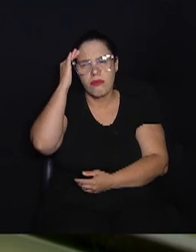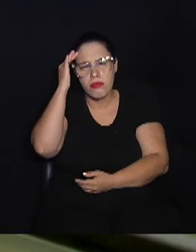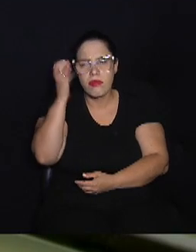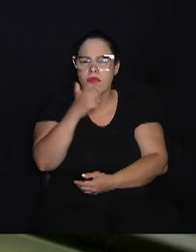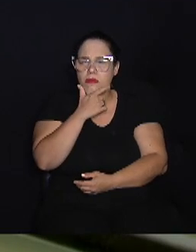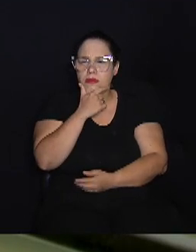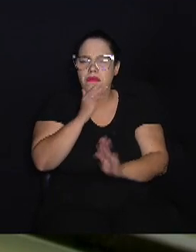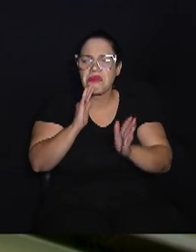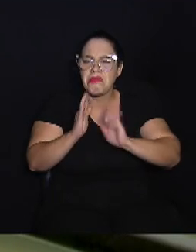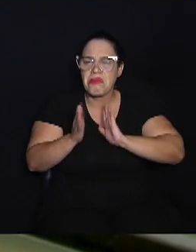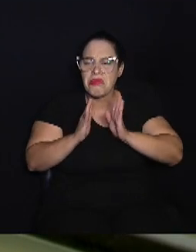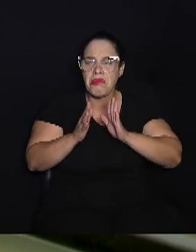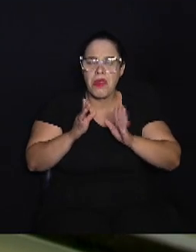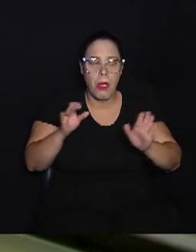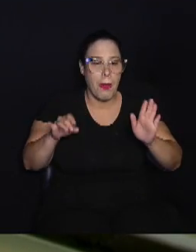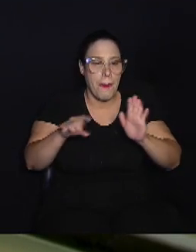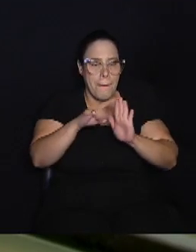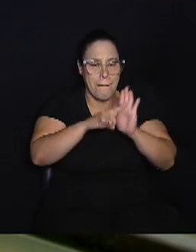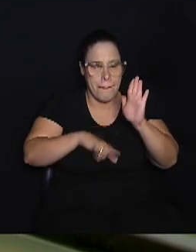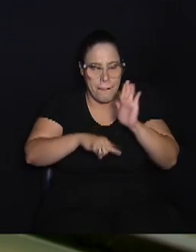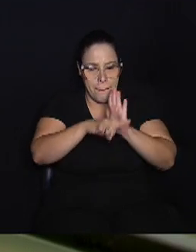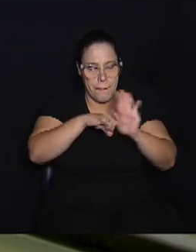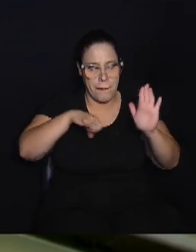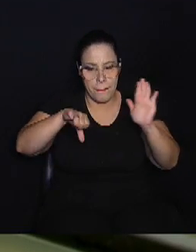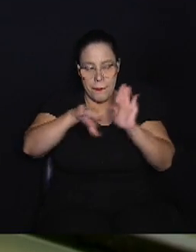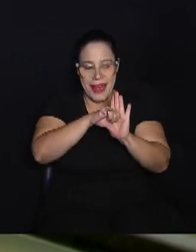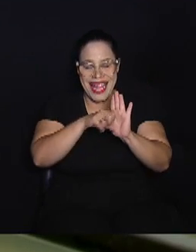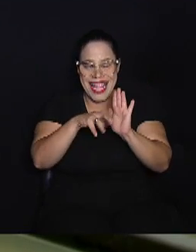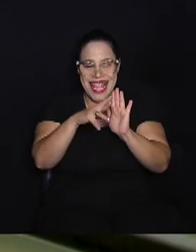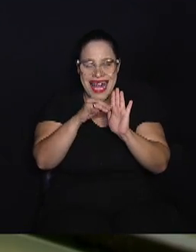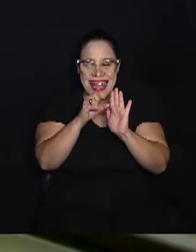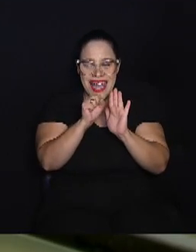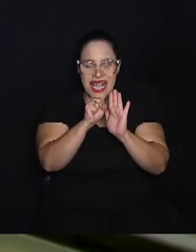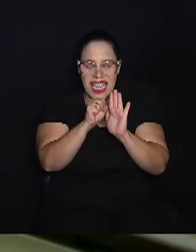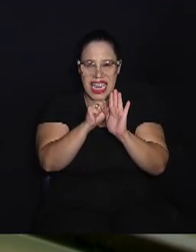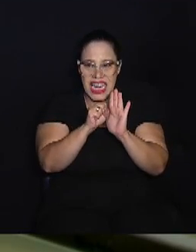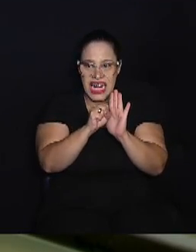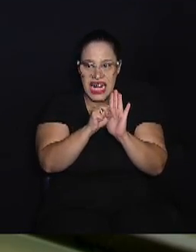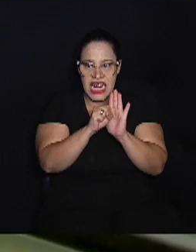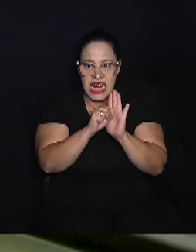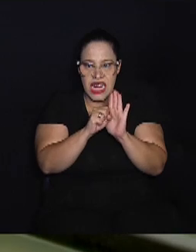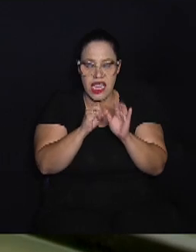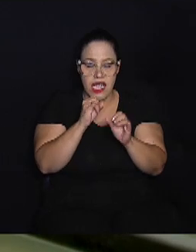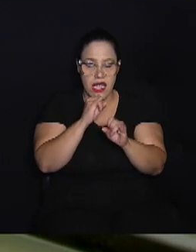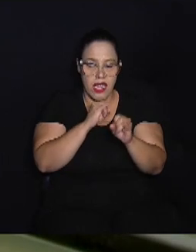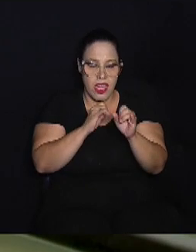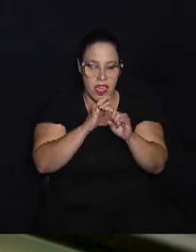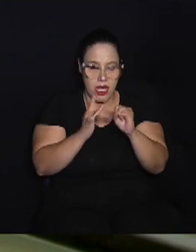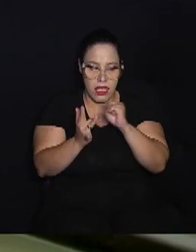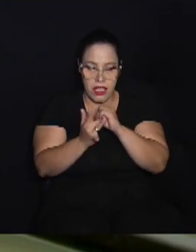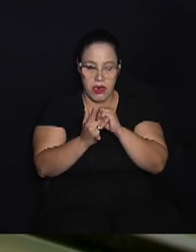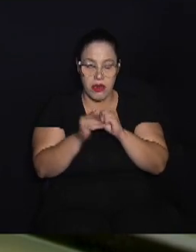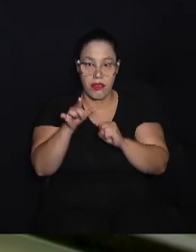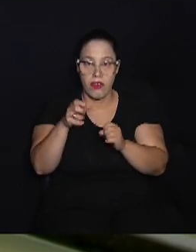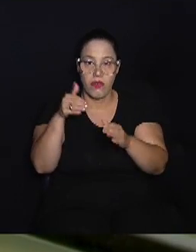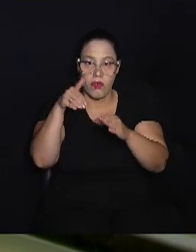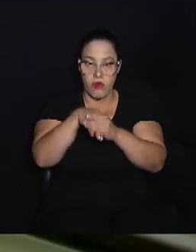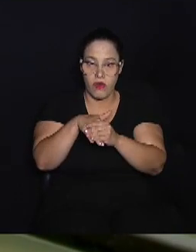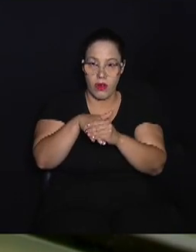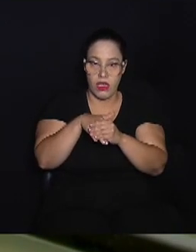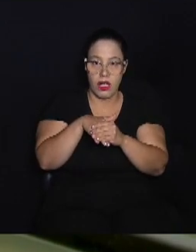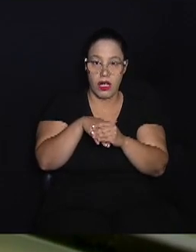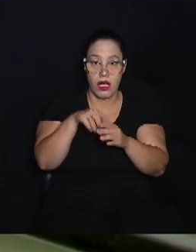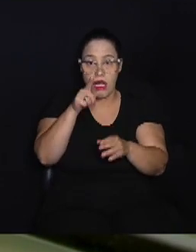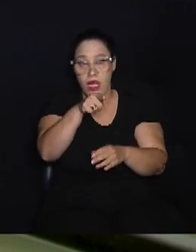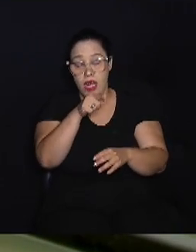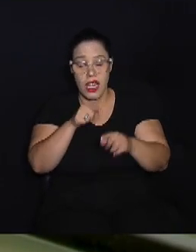período está proibido, está vedado as enquetes. Então aquelas enquetes que tem rede social, se você vota no fulano, clica aqui